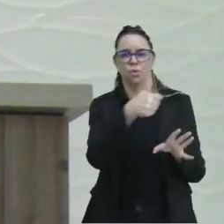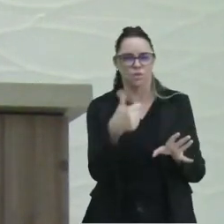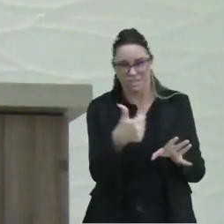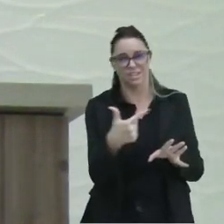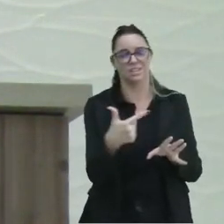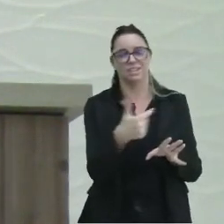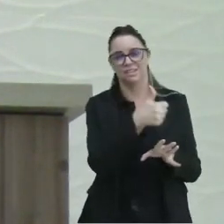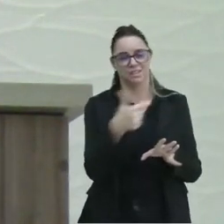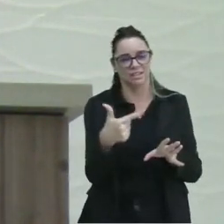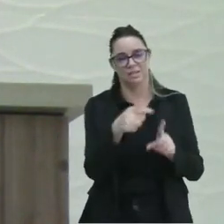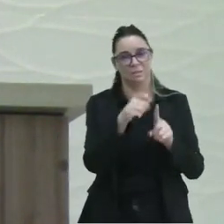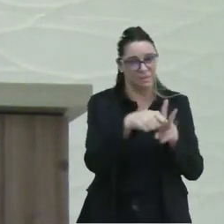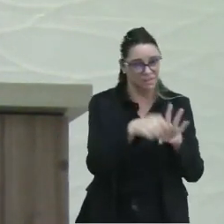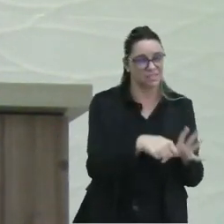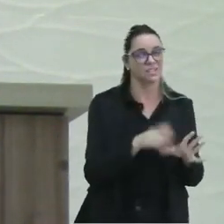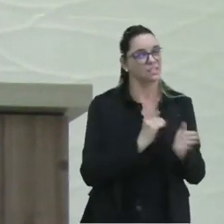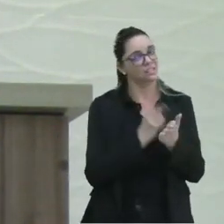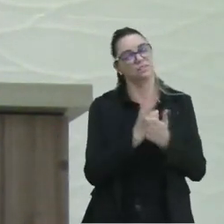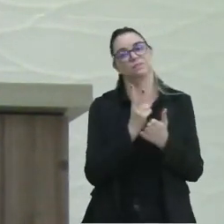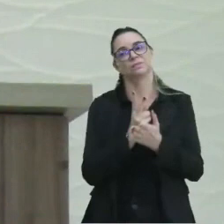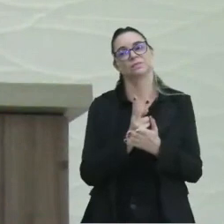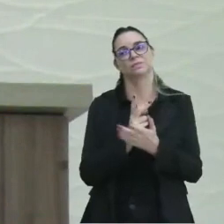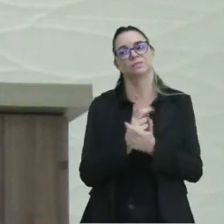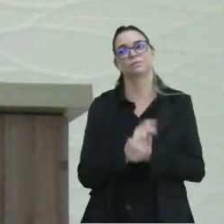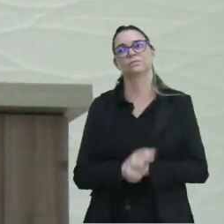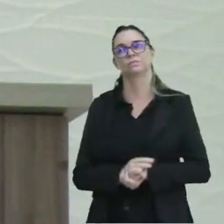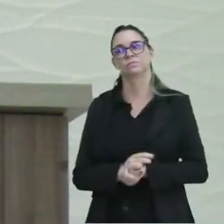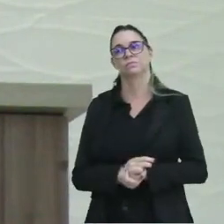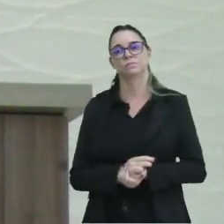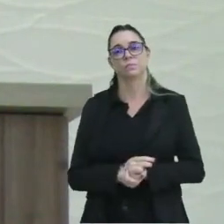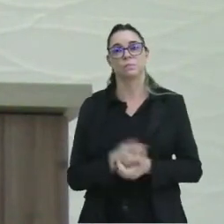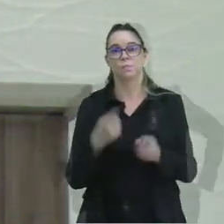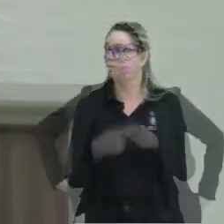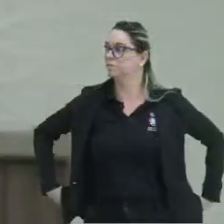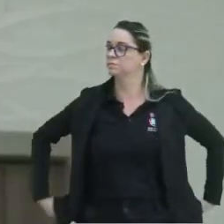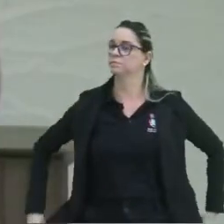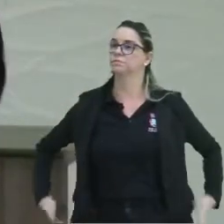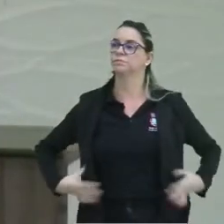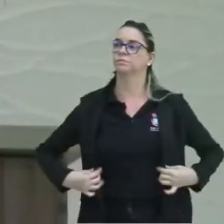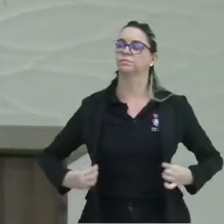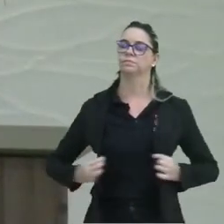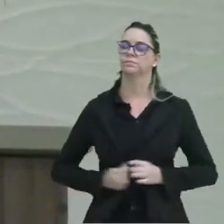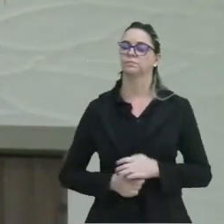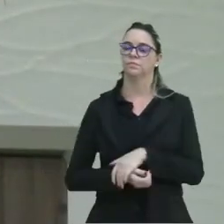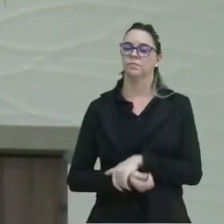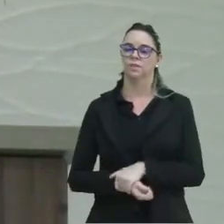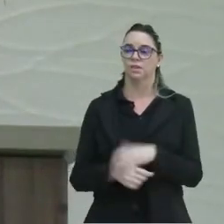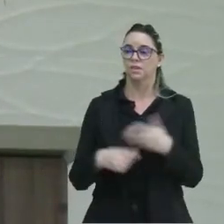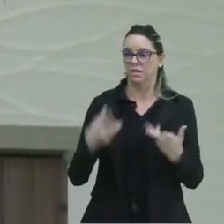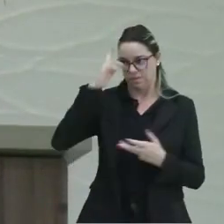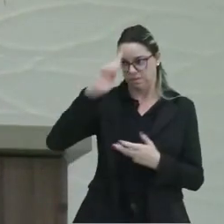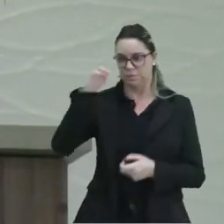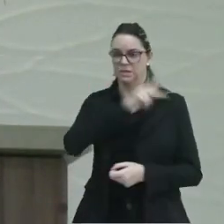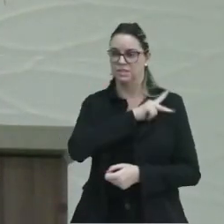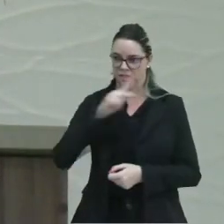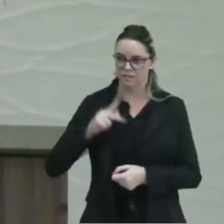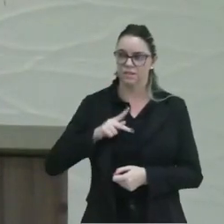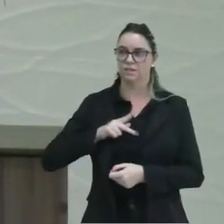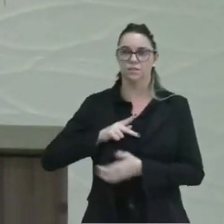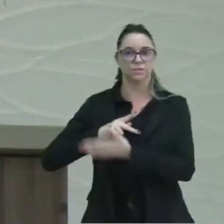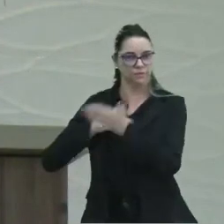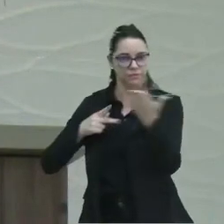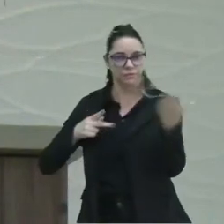esse é o direito primordial de todo e qualquer servidor. Meu muito obrigado. Senhor presidente, vereadores,